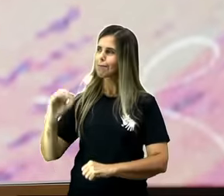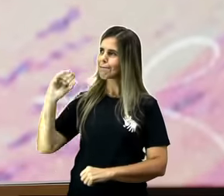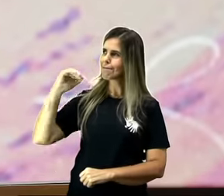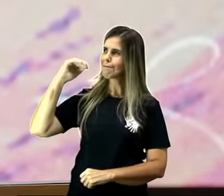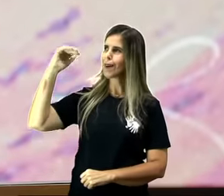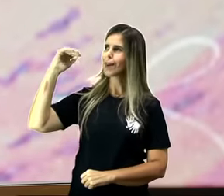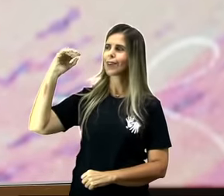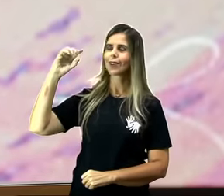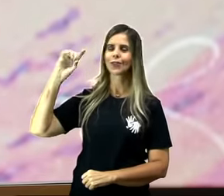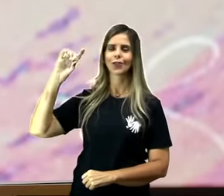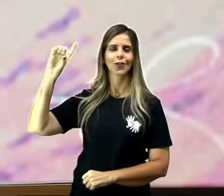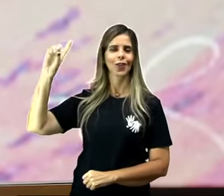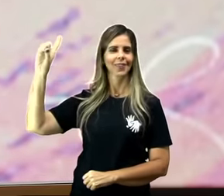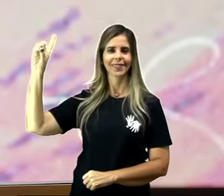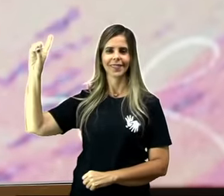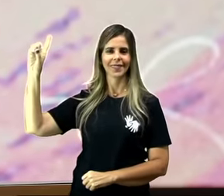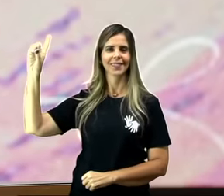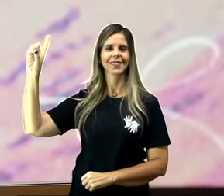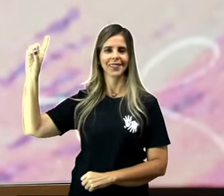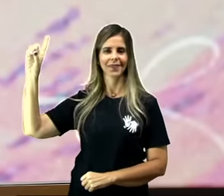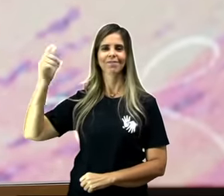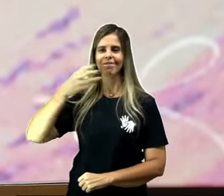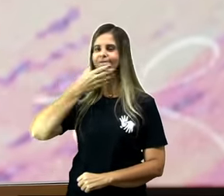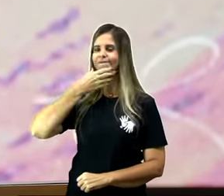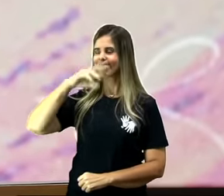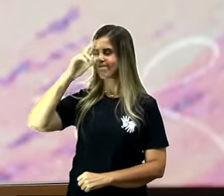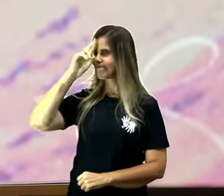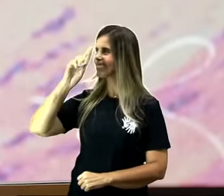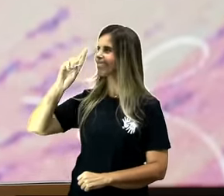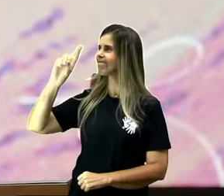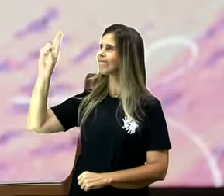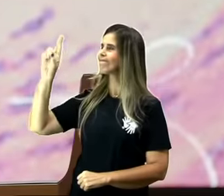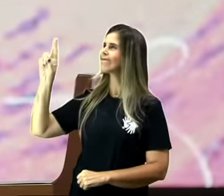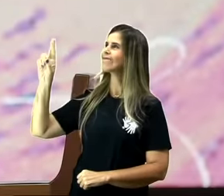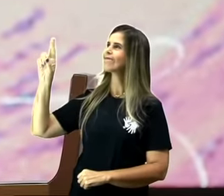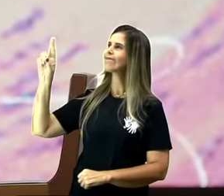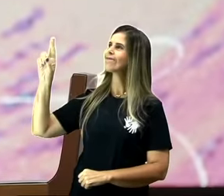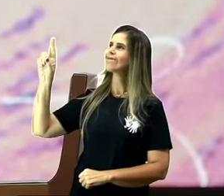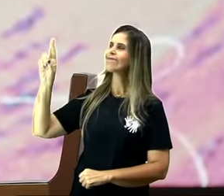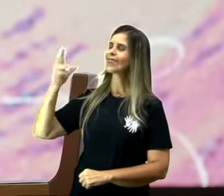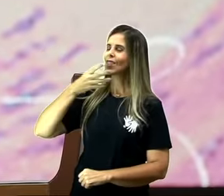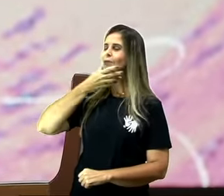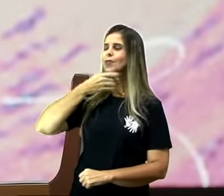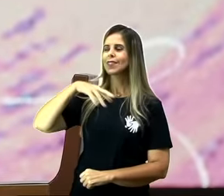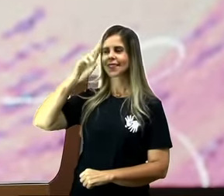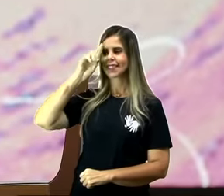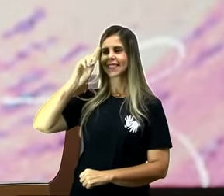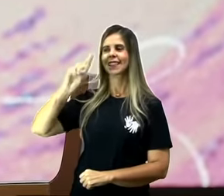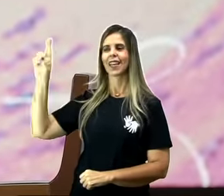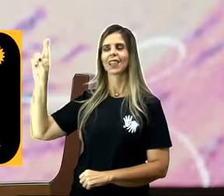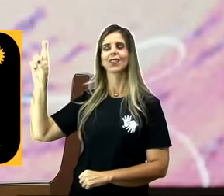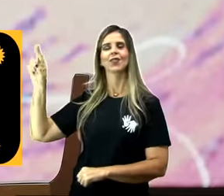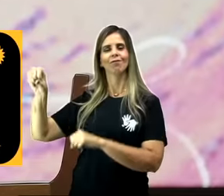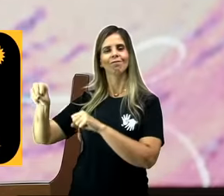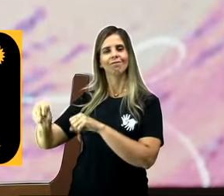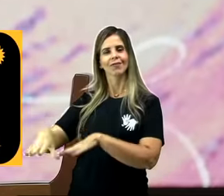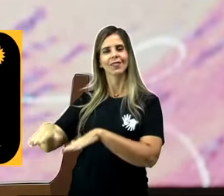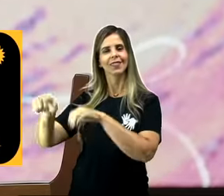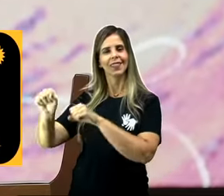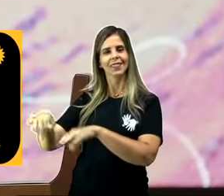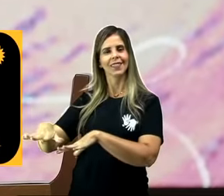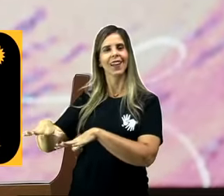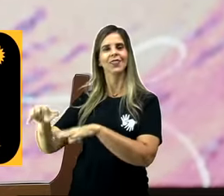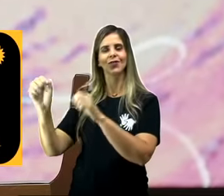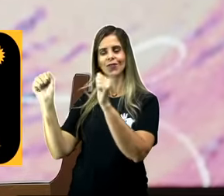salmista disse. Levante a sua mão para o céu, diga comigo e diga: o Senhor dos exércitos, versículo 7, vai. Diga: o Senhor dos exércitos